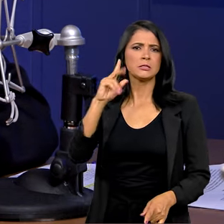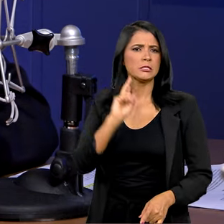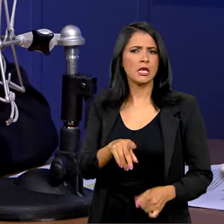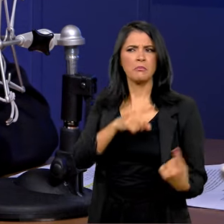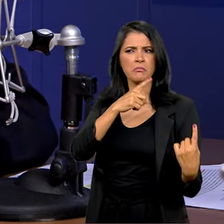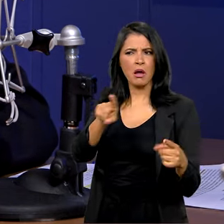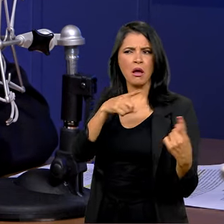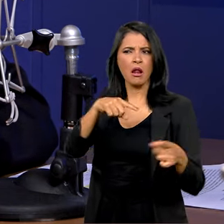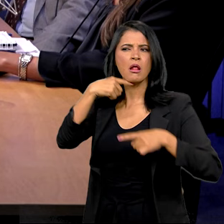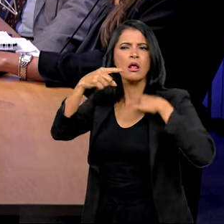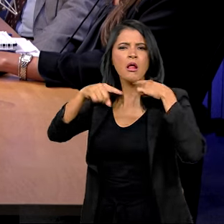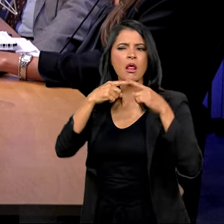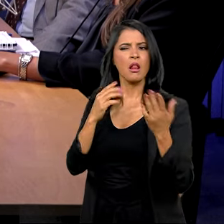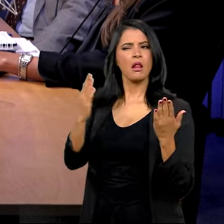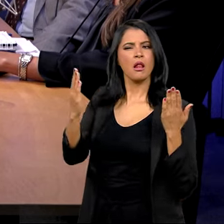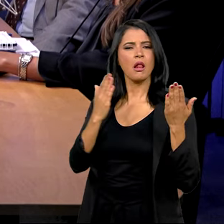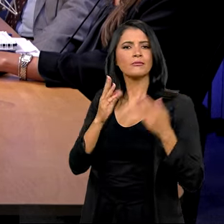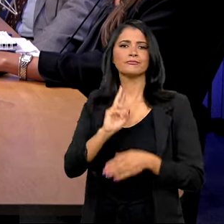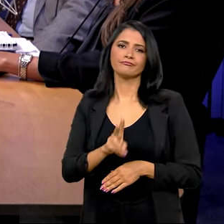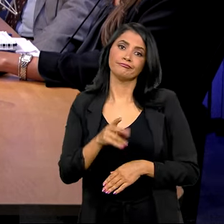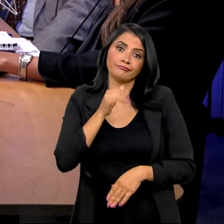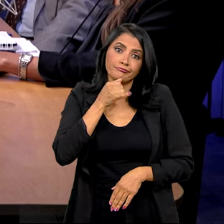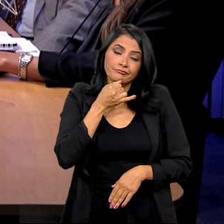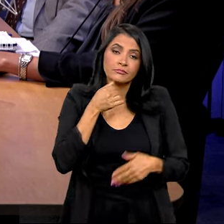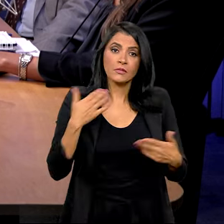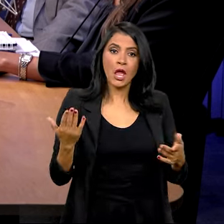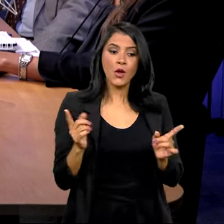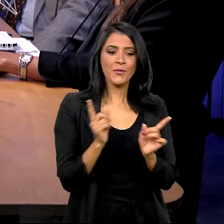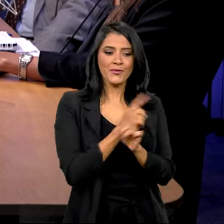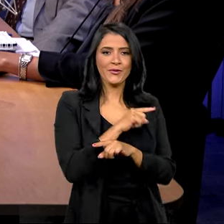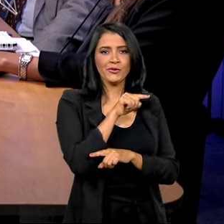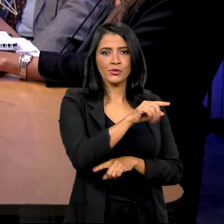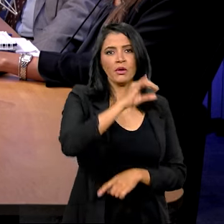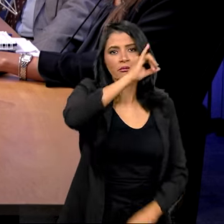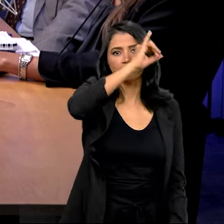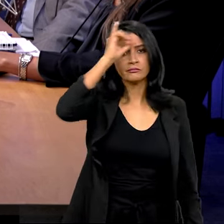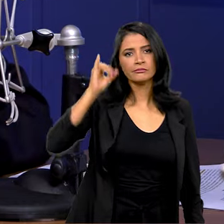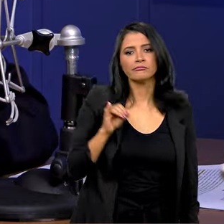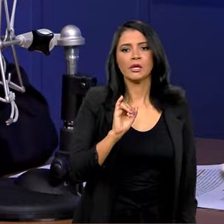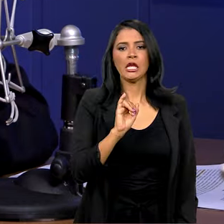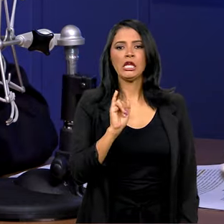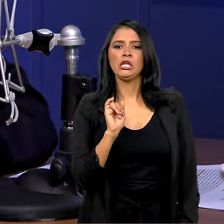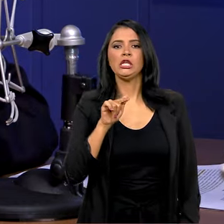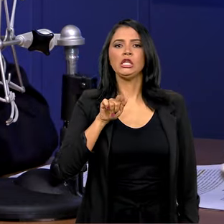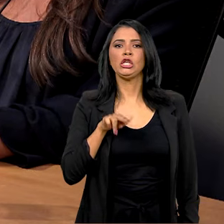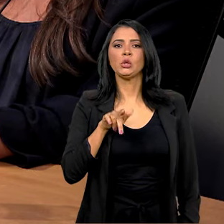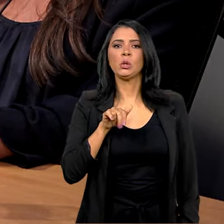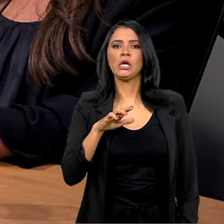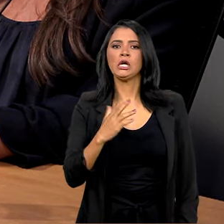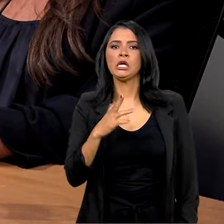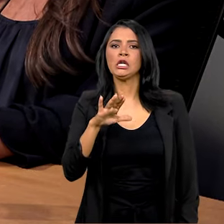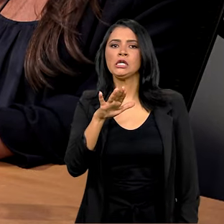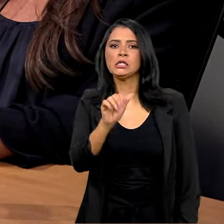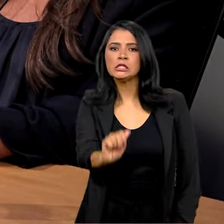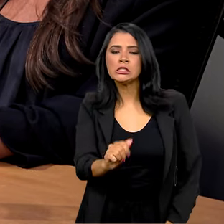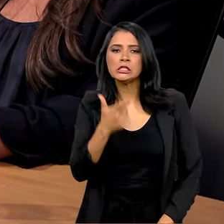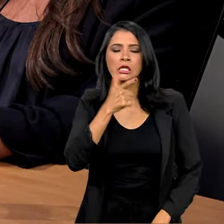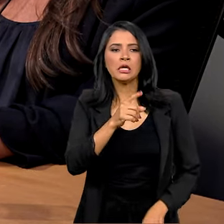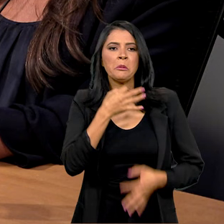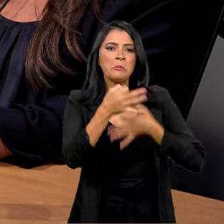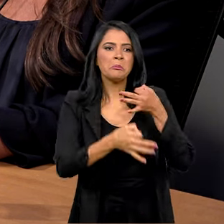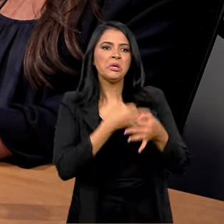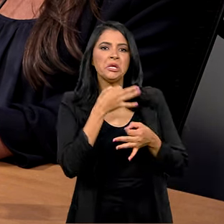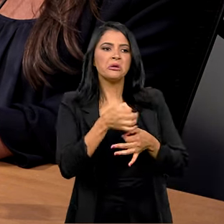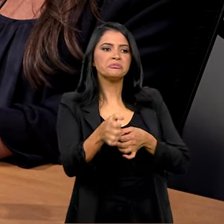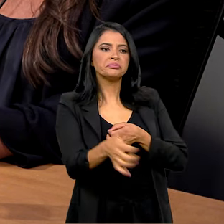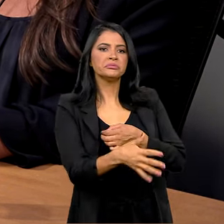questionada Infelizmente o oposto à ciência é a ignorância é o obscurantismo é a opinião